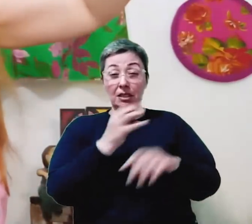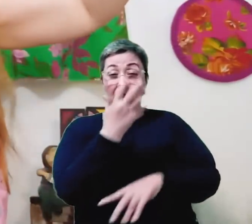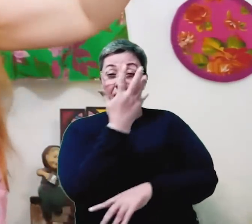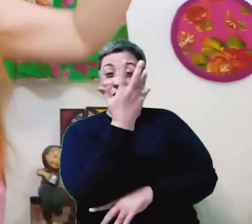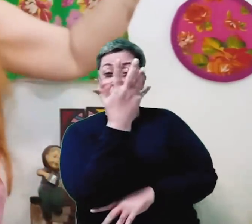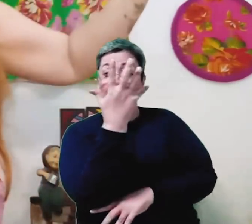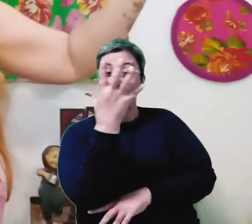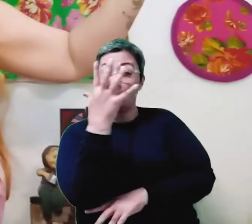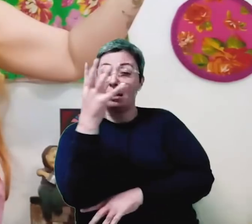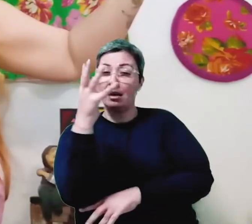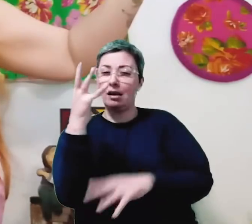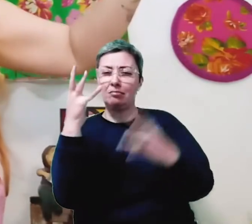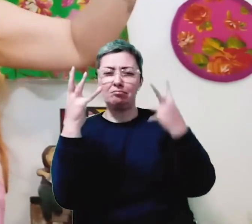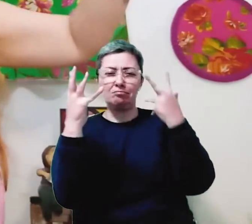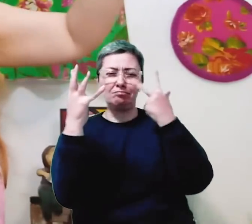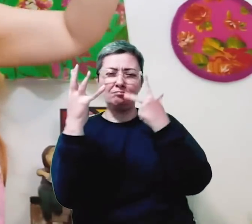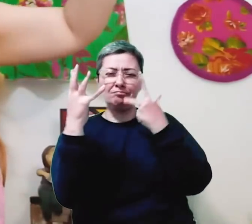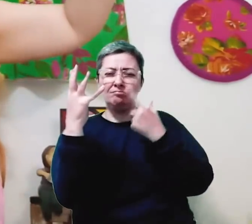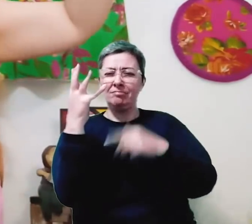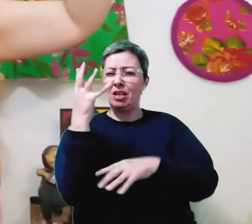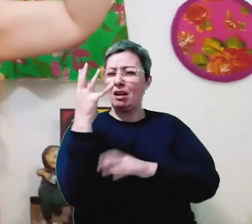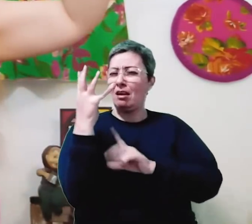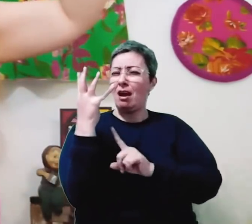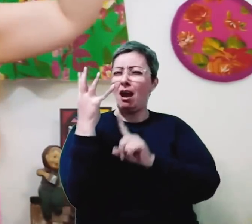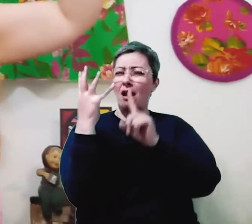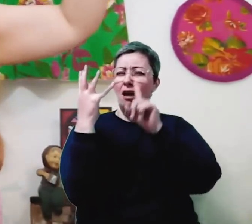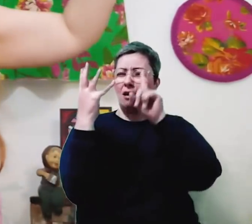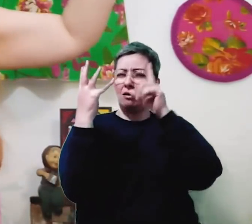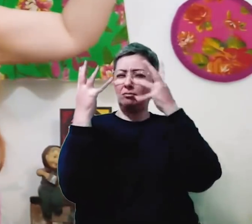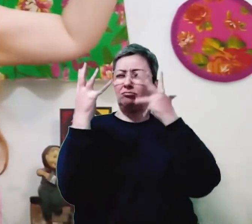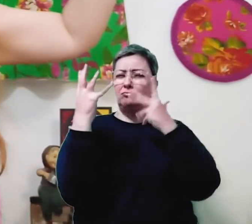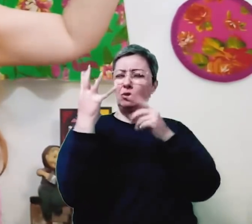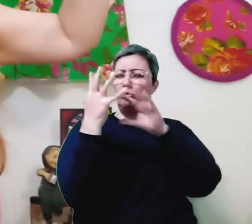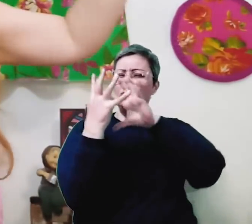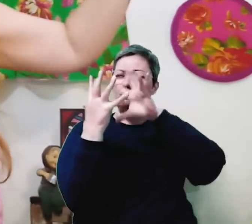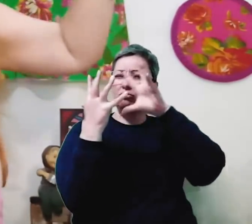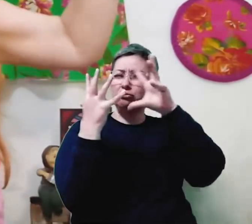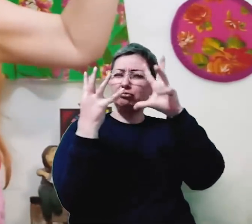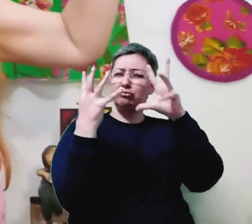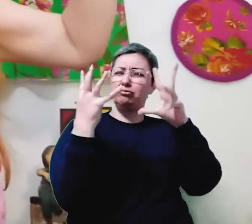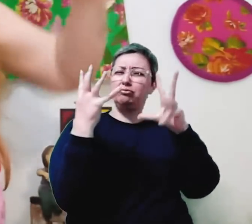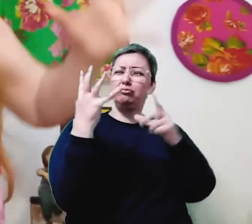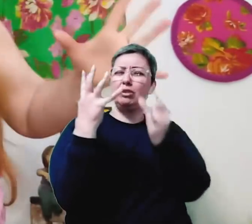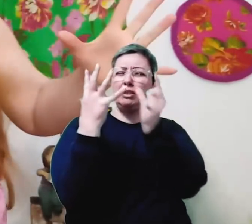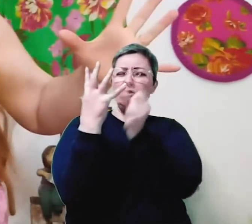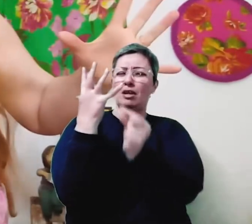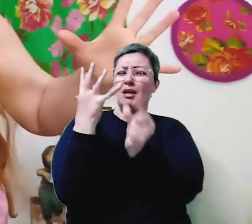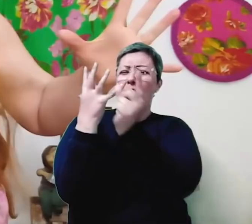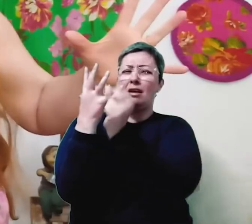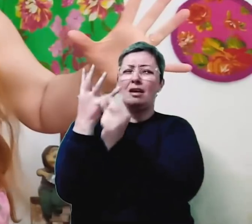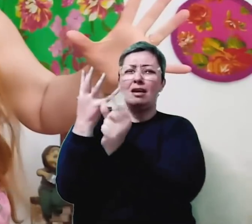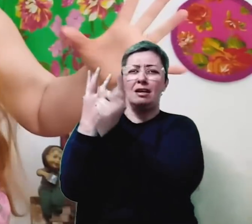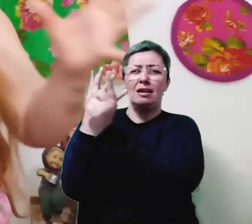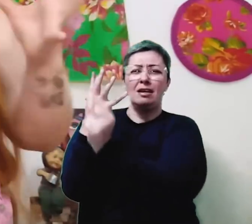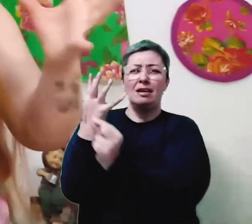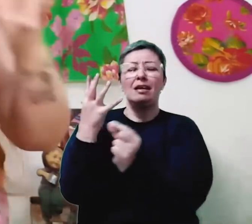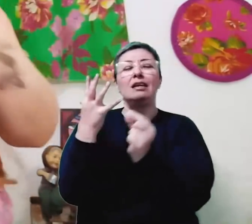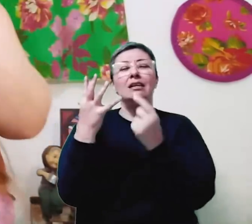enorme figueira, grande, alta, bonita, folhuda, repleta de figos,